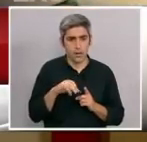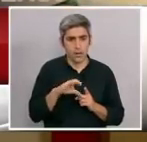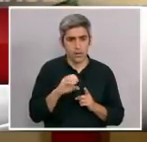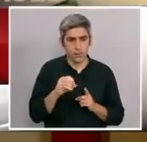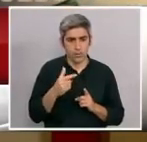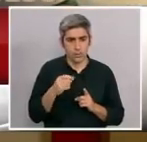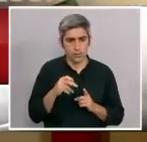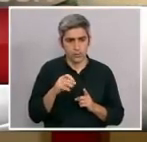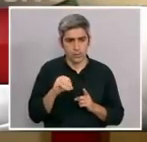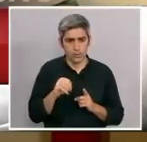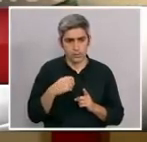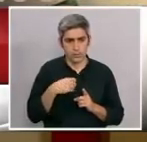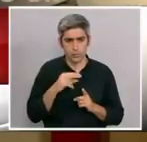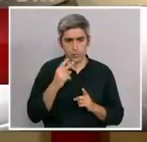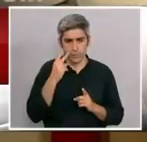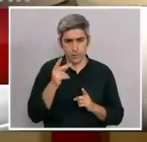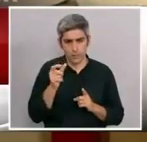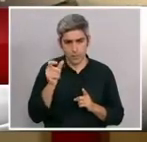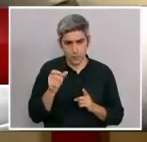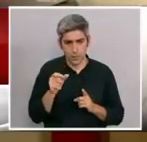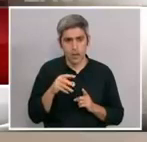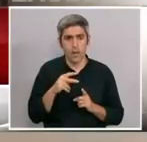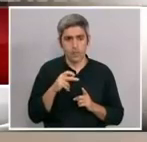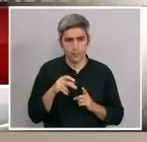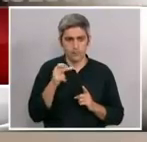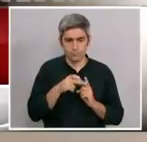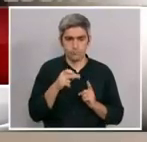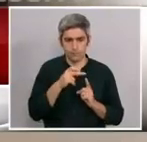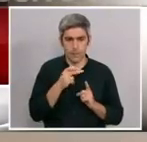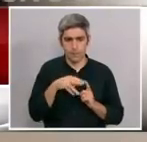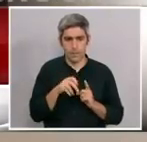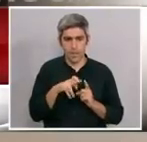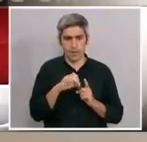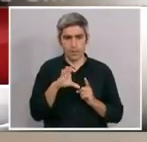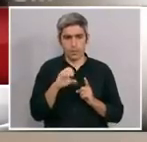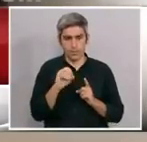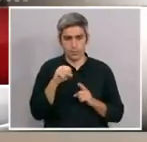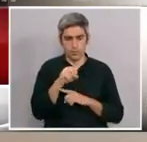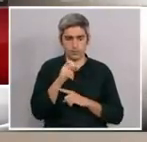Podia ir, mas eu nunca o vi. O Américo Tomás ia.